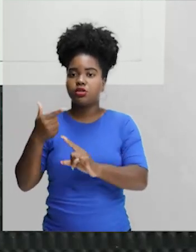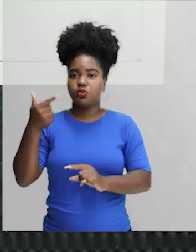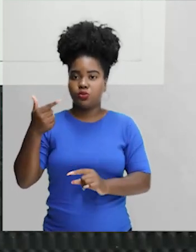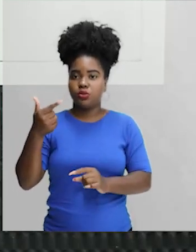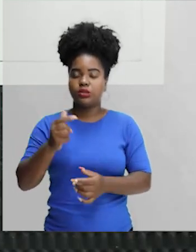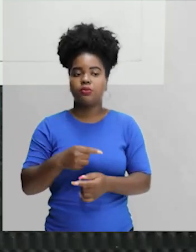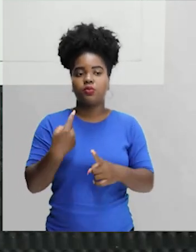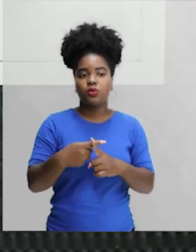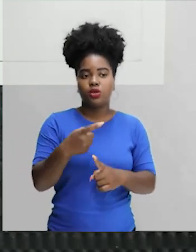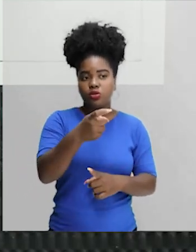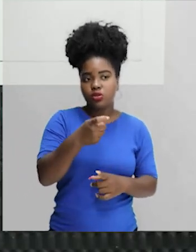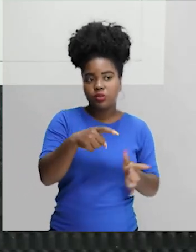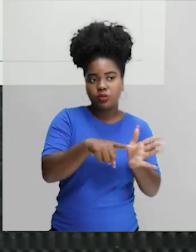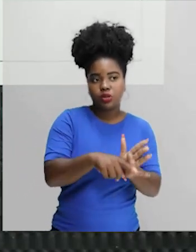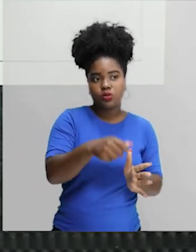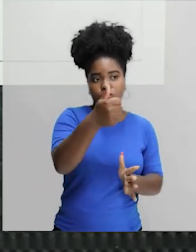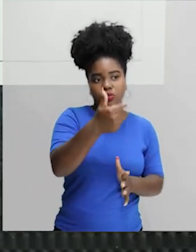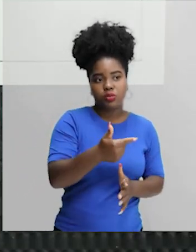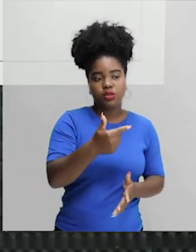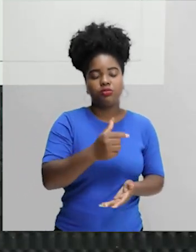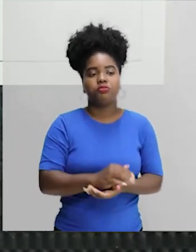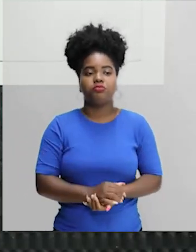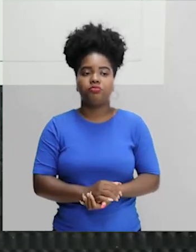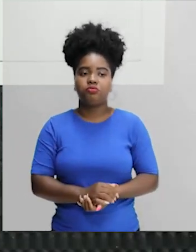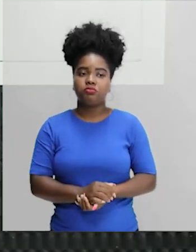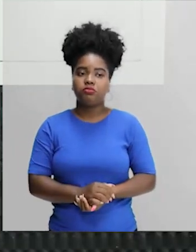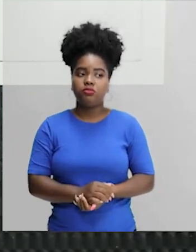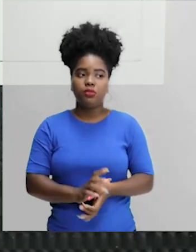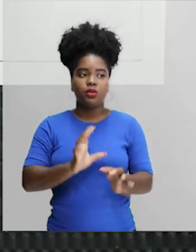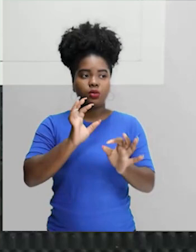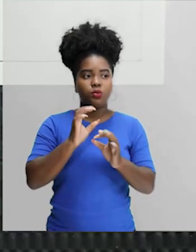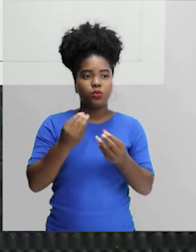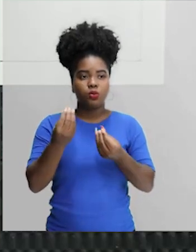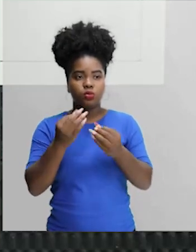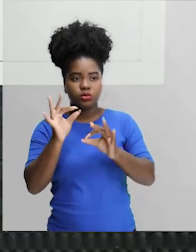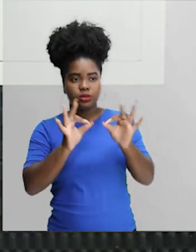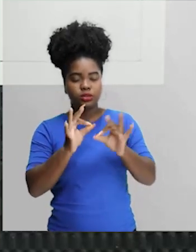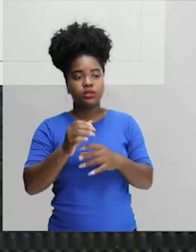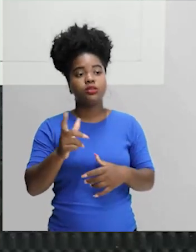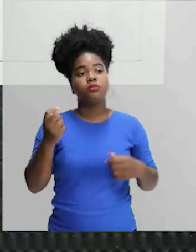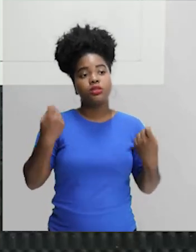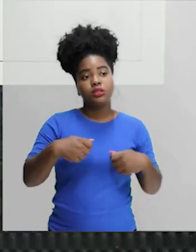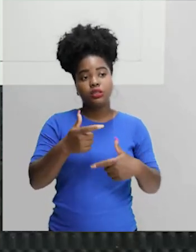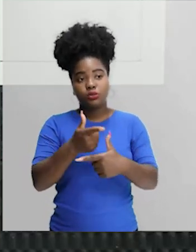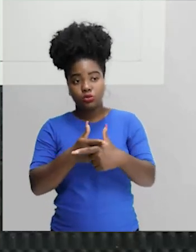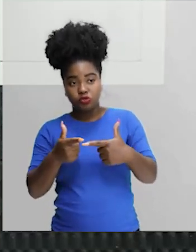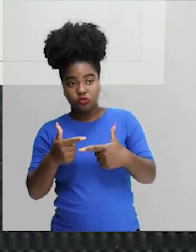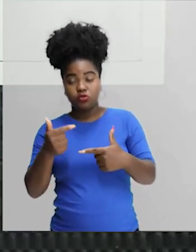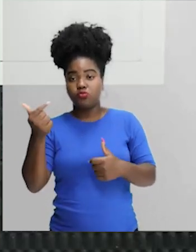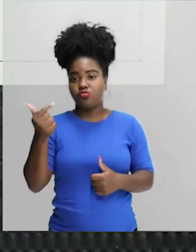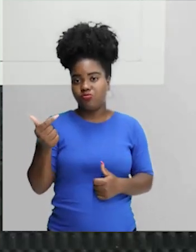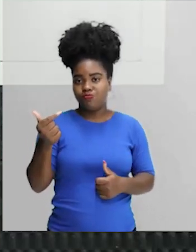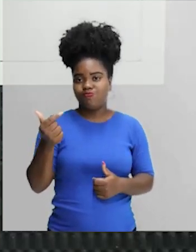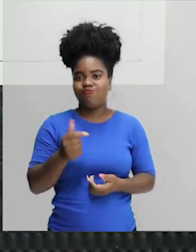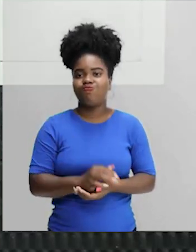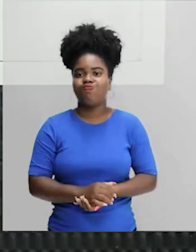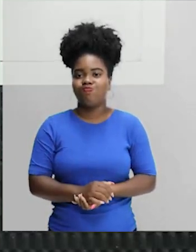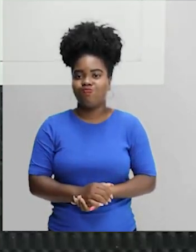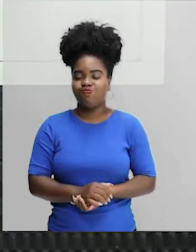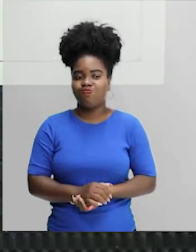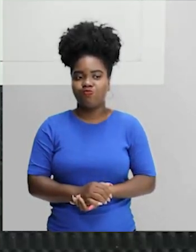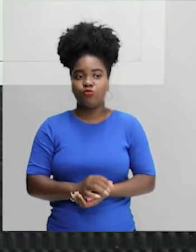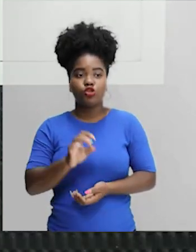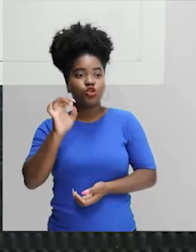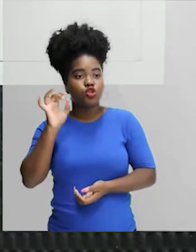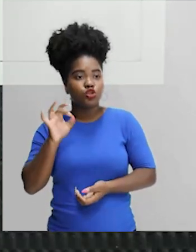1/2. Eu trouxe o 2 para cá. Tá? Então, o que a gente tem que fazer? A gente tem que dividir isso aqui por 2. Só esses